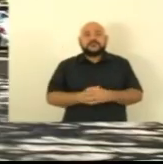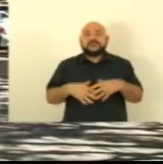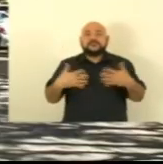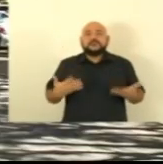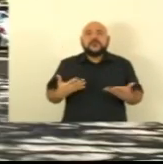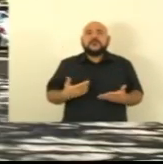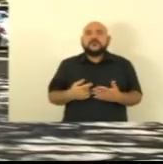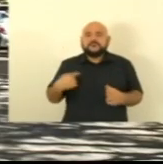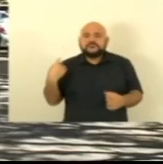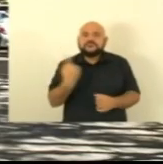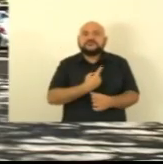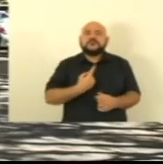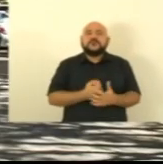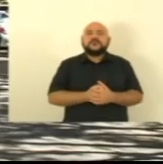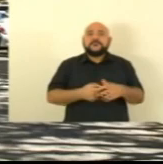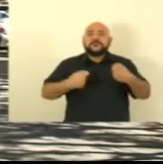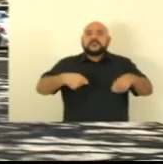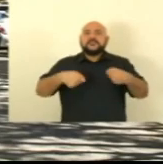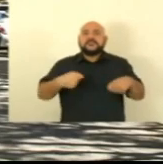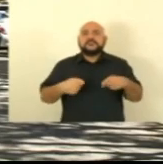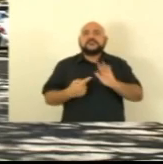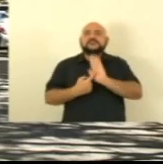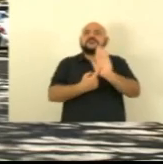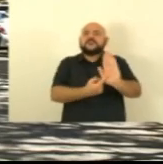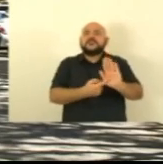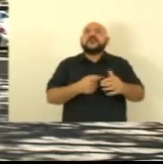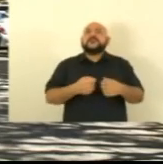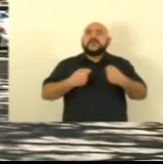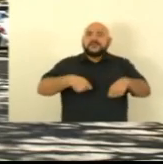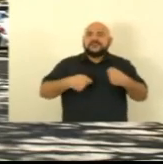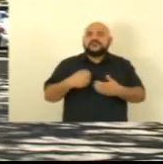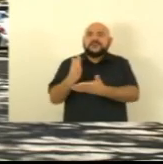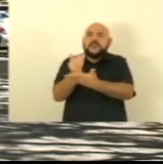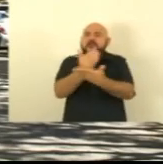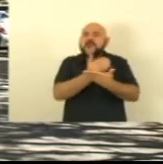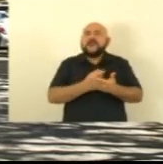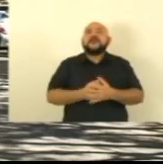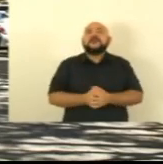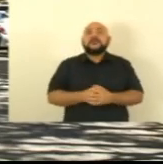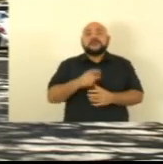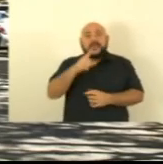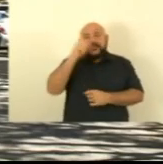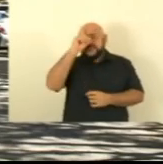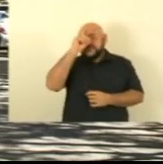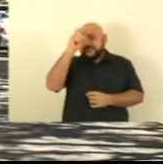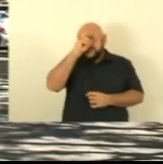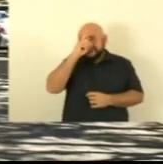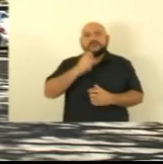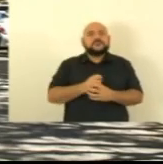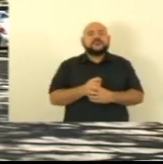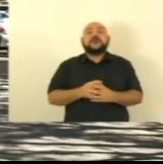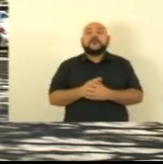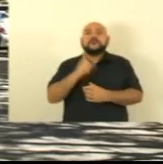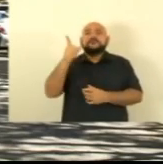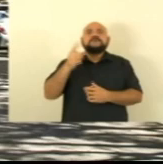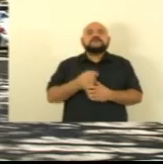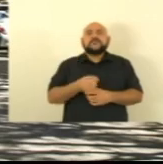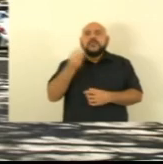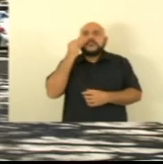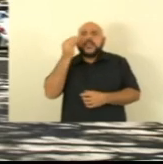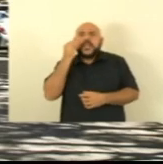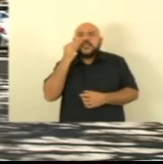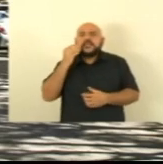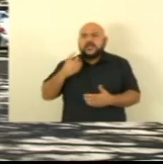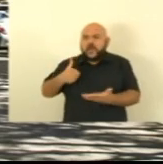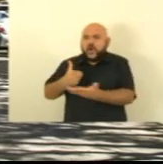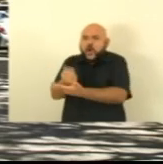os fornecedores, a própria Santa Casa está recorrendo para comprar medicamento a firmas